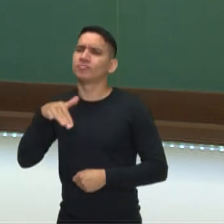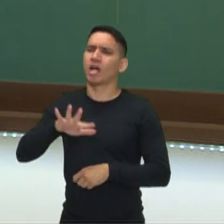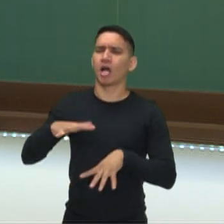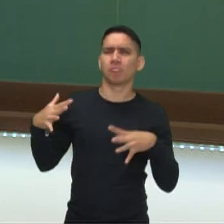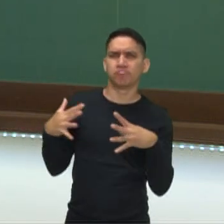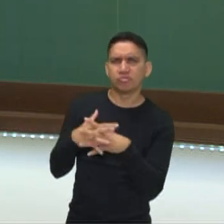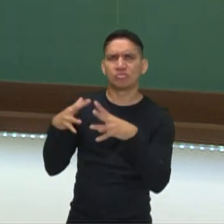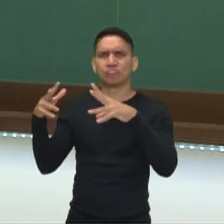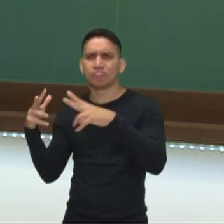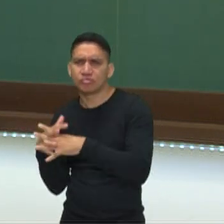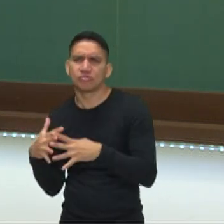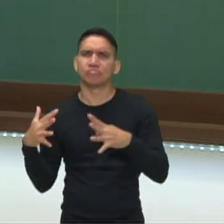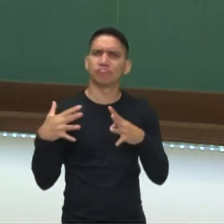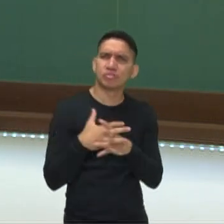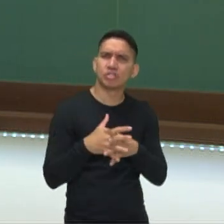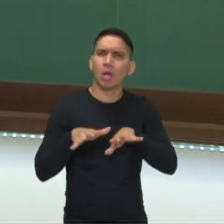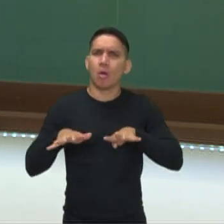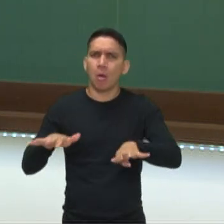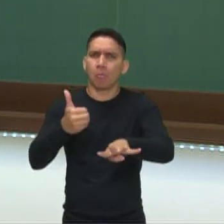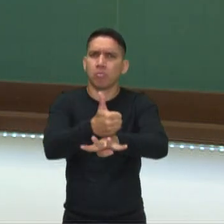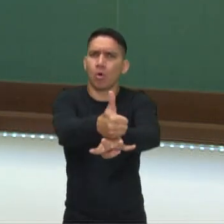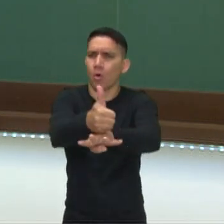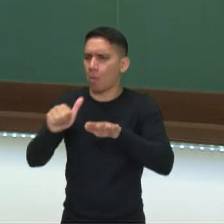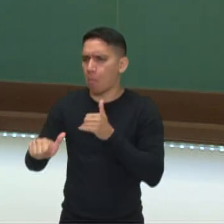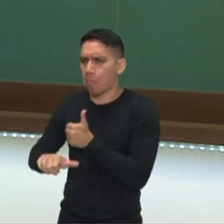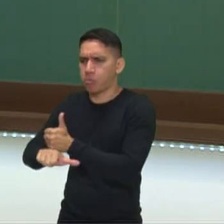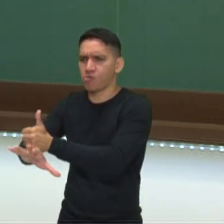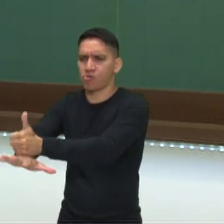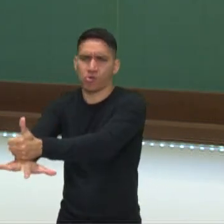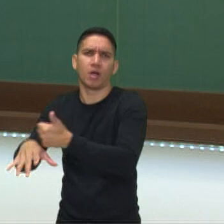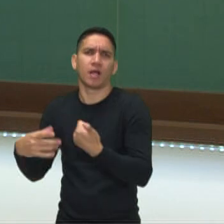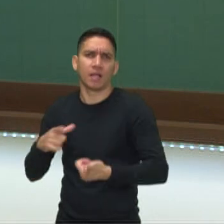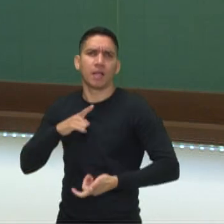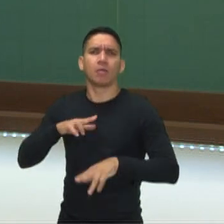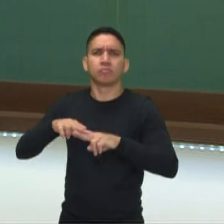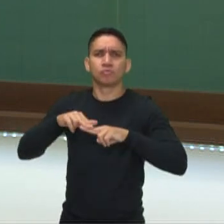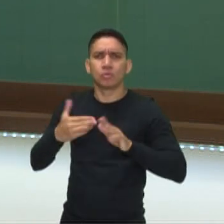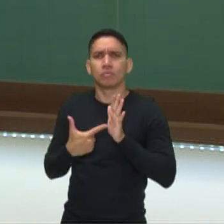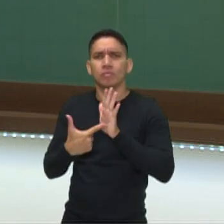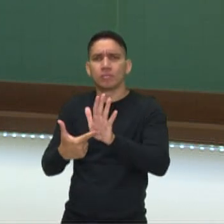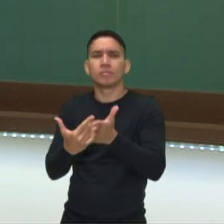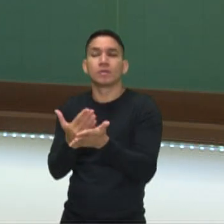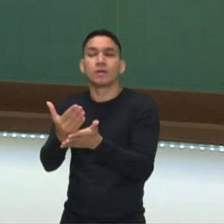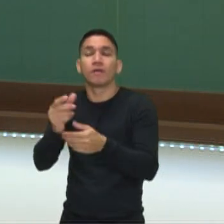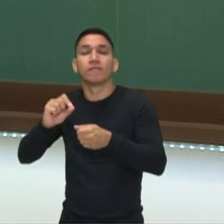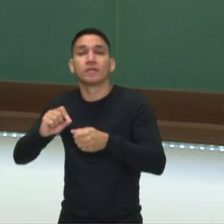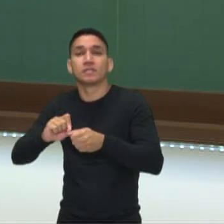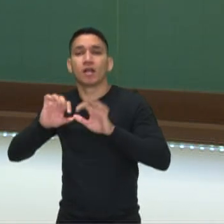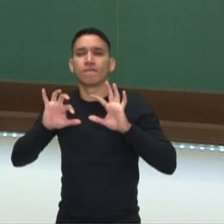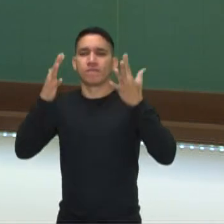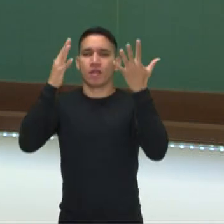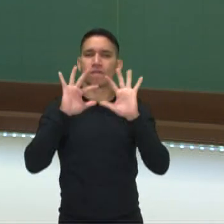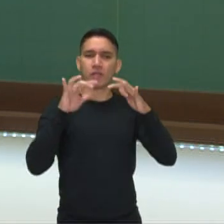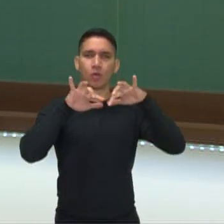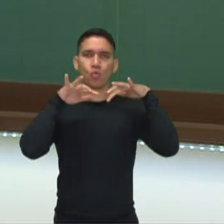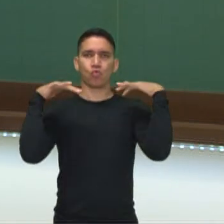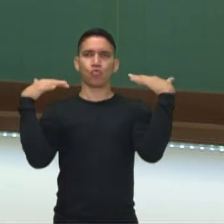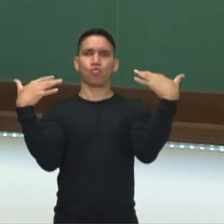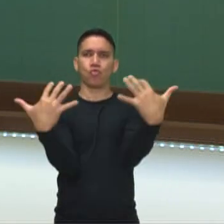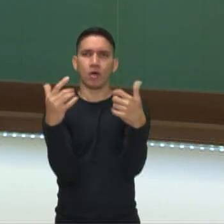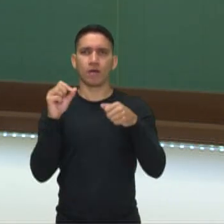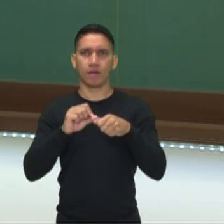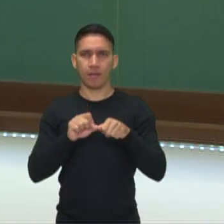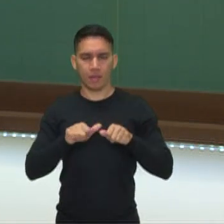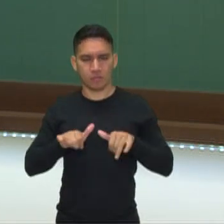gladiadores, mais fã das corridas de piga, e nós temos esse período que Trajano começa a fazer os grandes festivais do Coliseu, ou seja, começa a trazer exatamente aquela